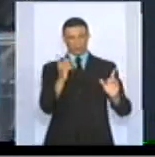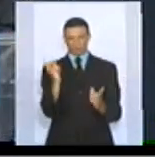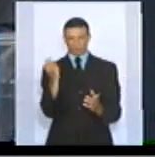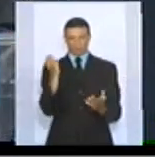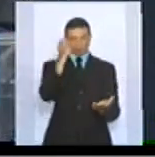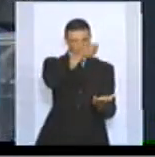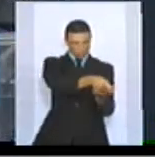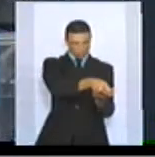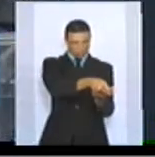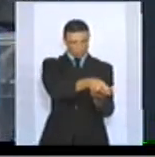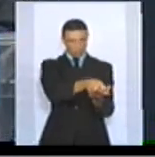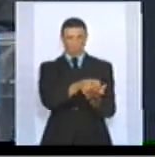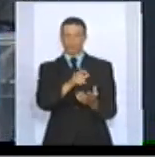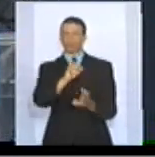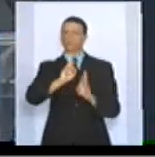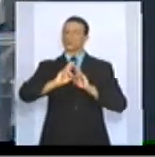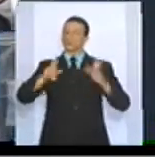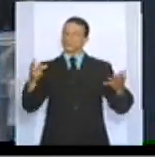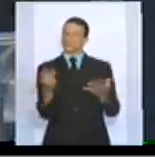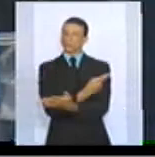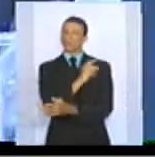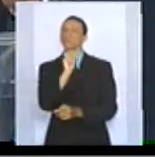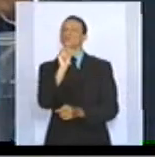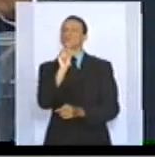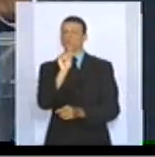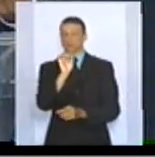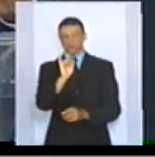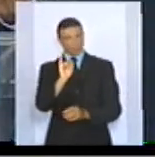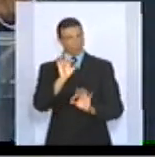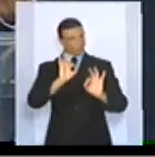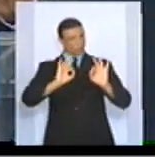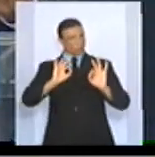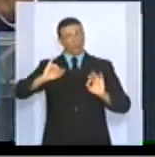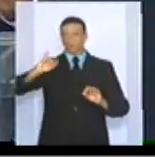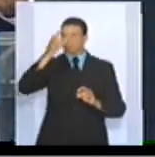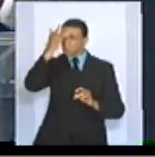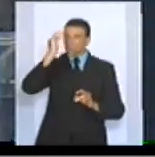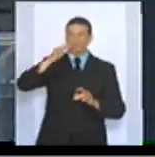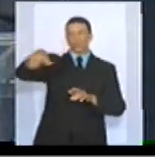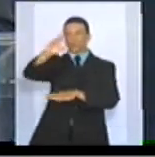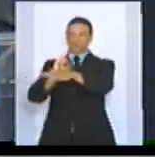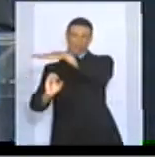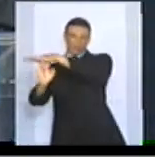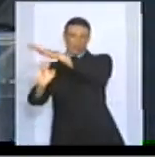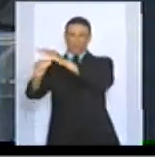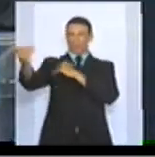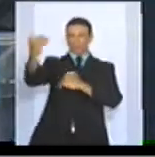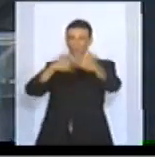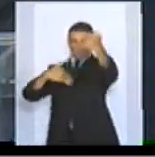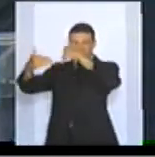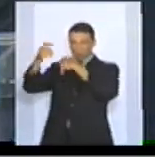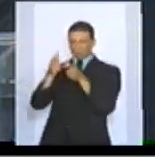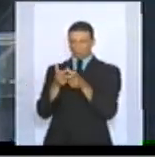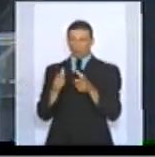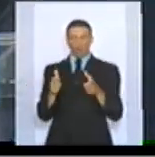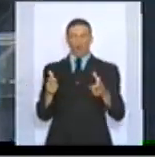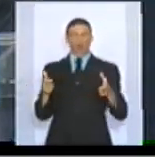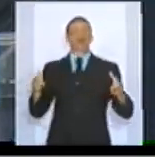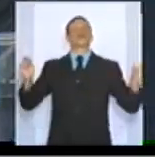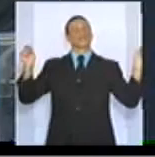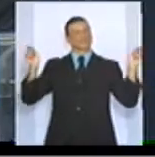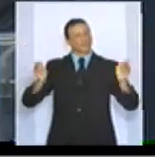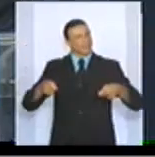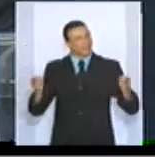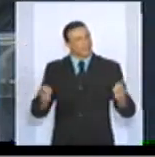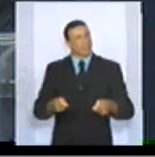nós temos uma situação de possibilidade de muitos entraves à competição. Nós podemos ter entraves do eixo da distribuição